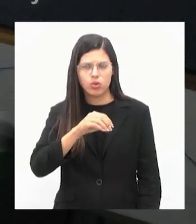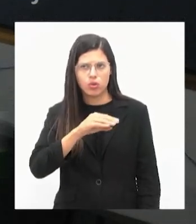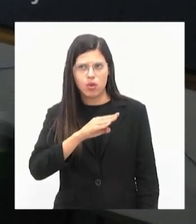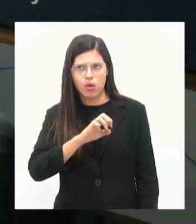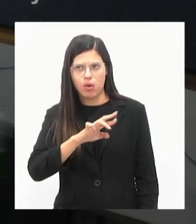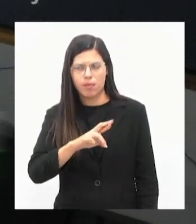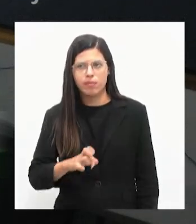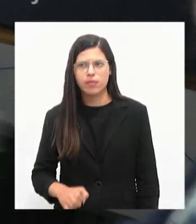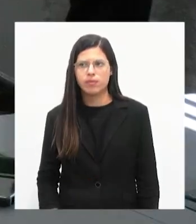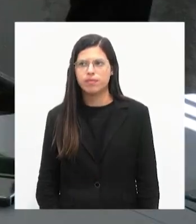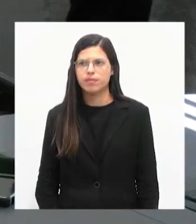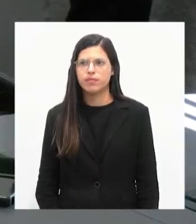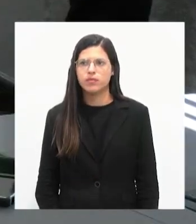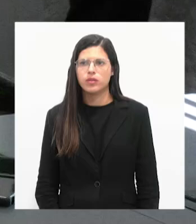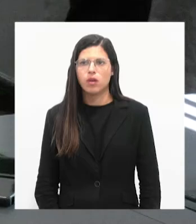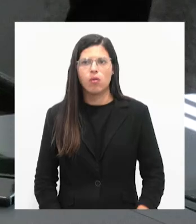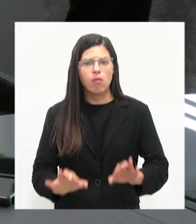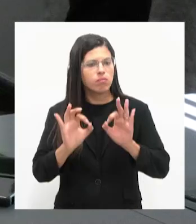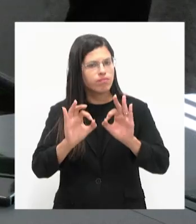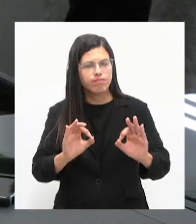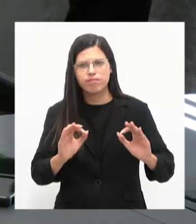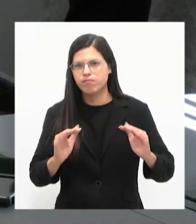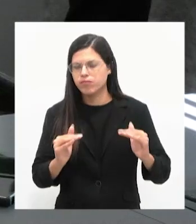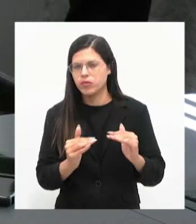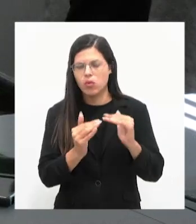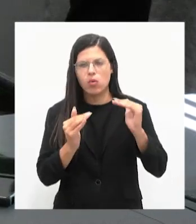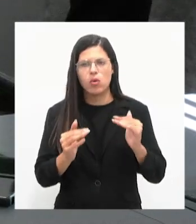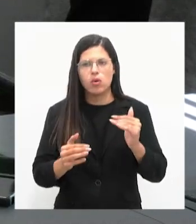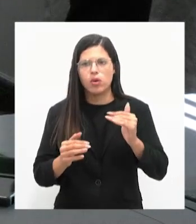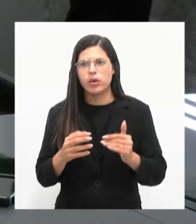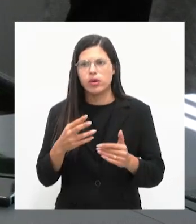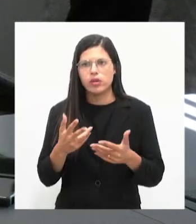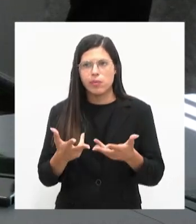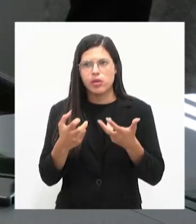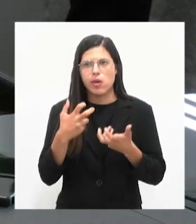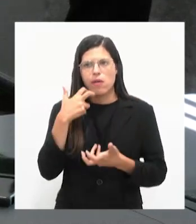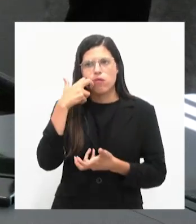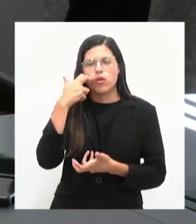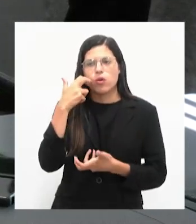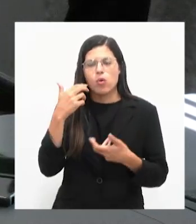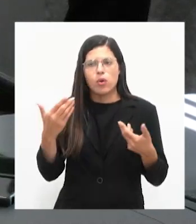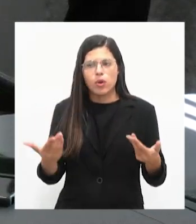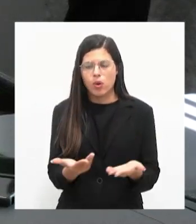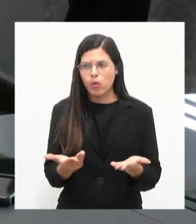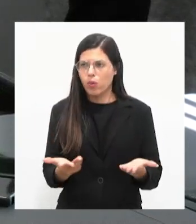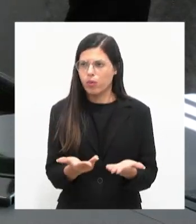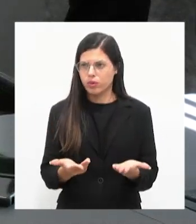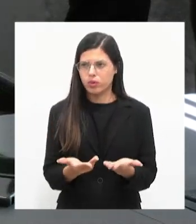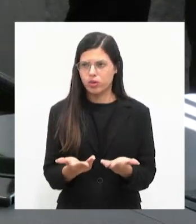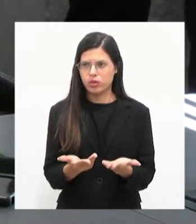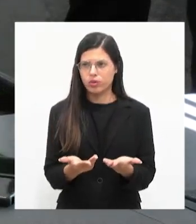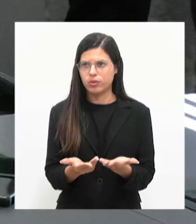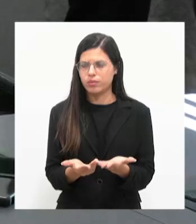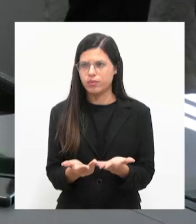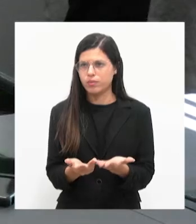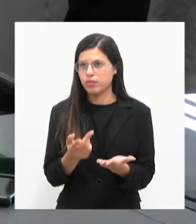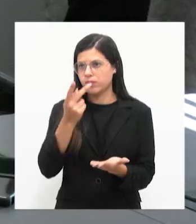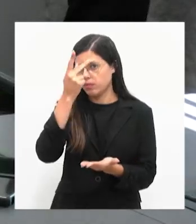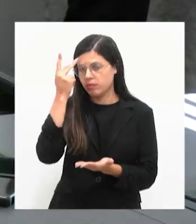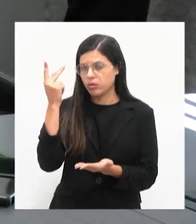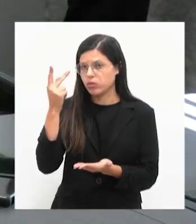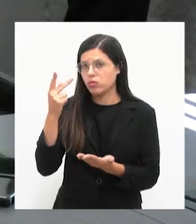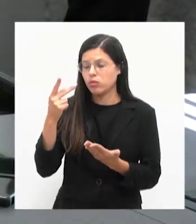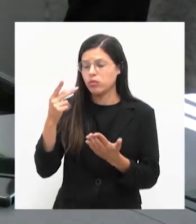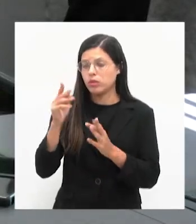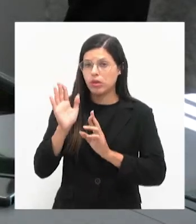certeza, presidente, o que nós temos visto é uma vergonha. E hoje, quando alguém que deveria